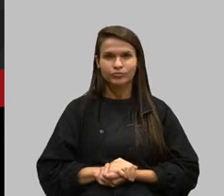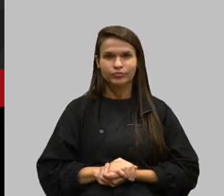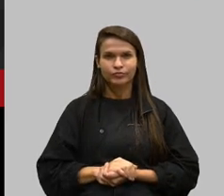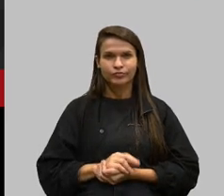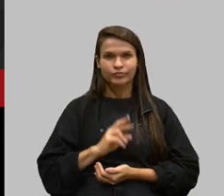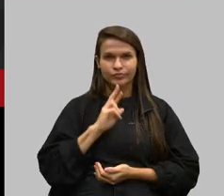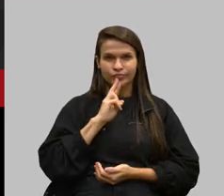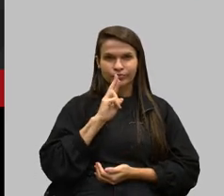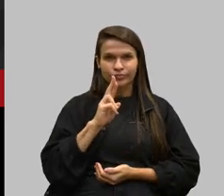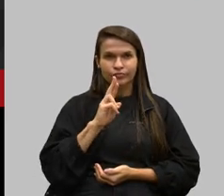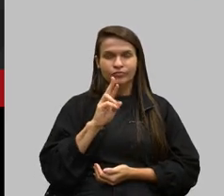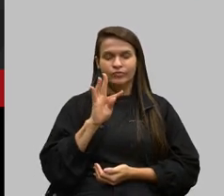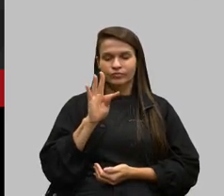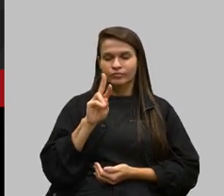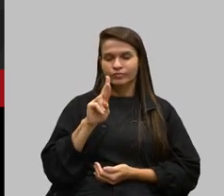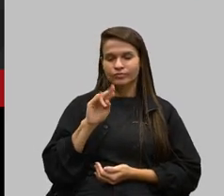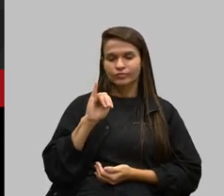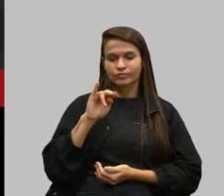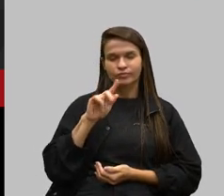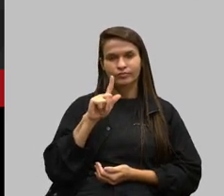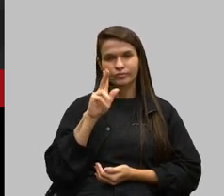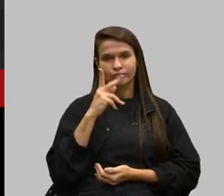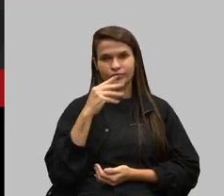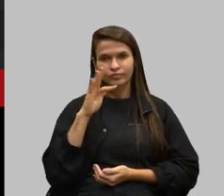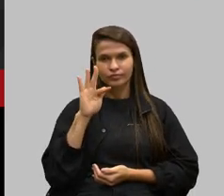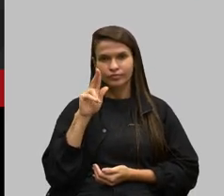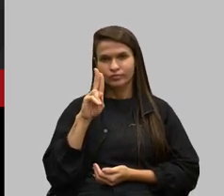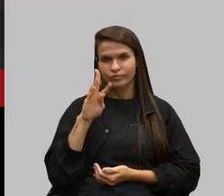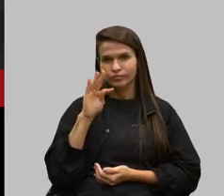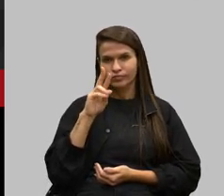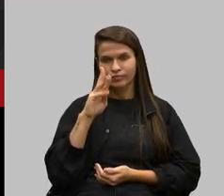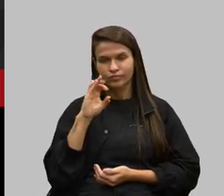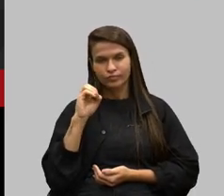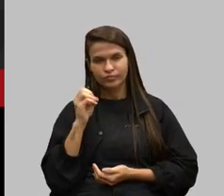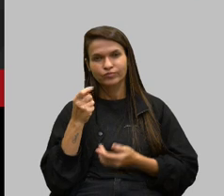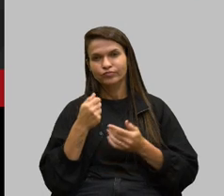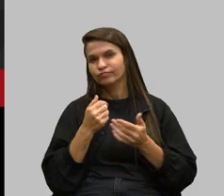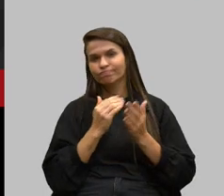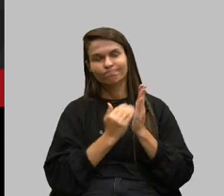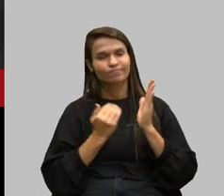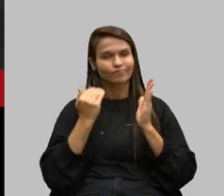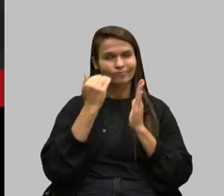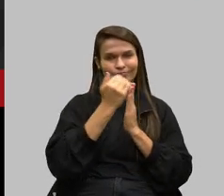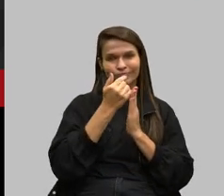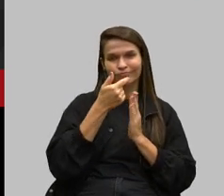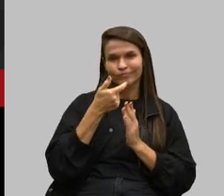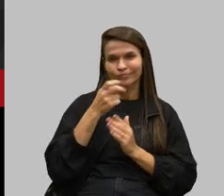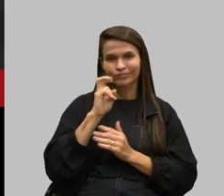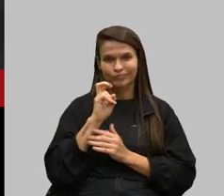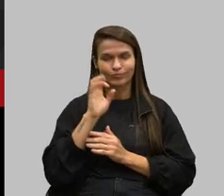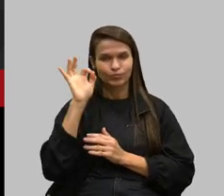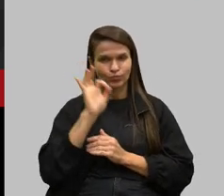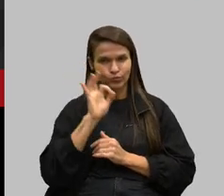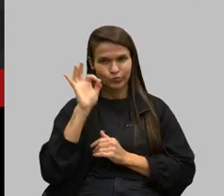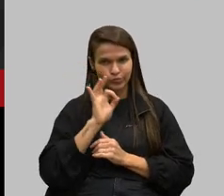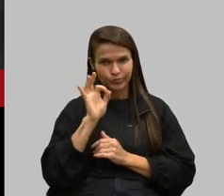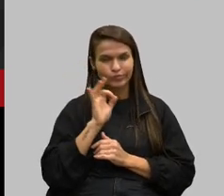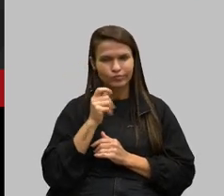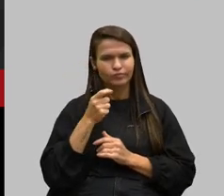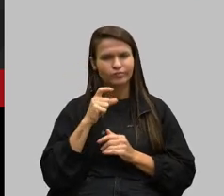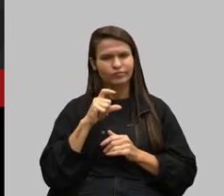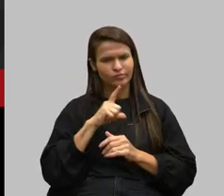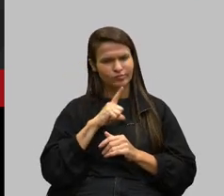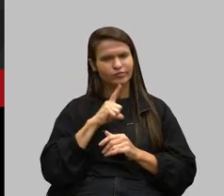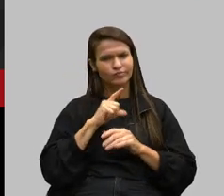trilhas de futuro a gente aumentou em 25% o número de instituições que solicitaram credenciamento então a gente fez uma campanha realmente muito